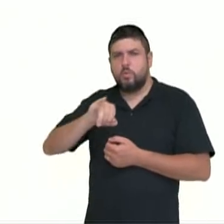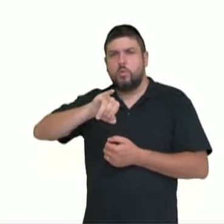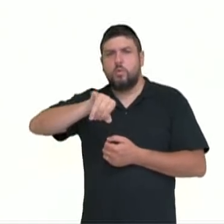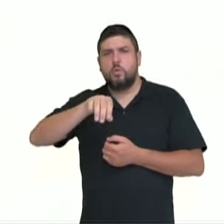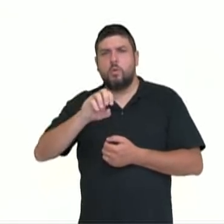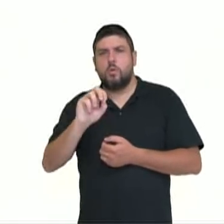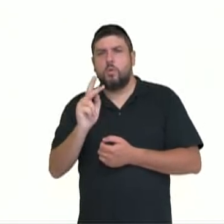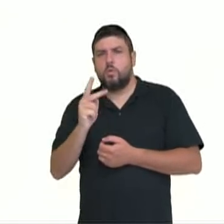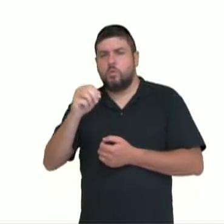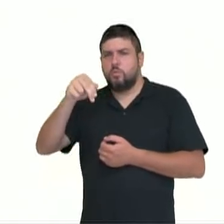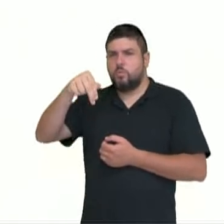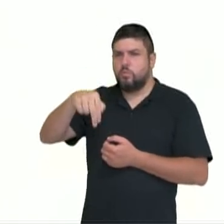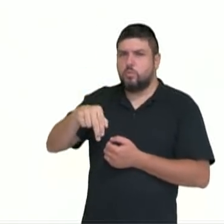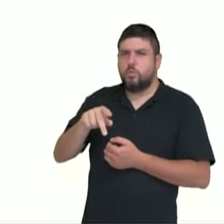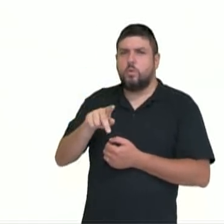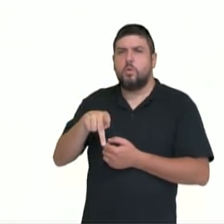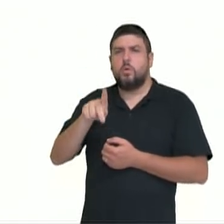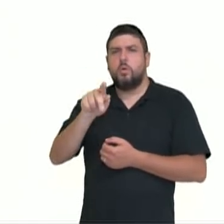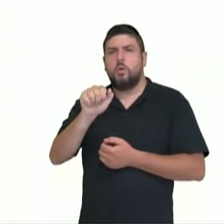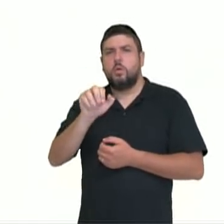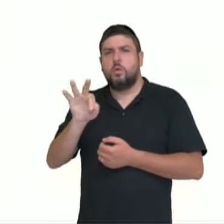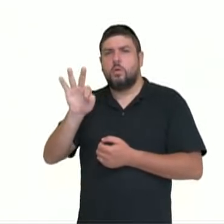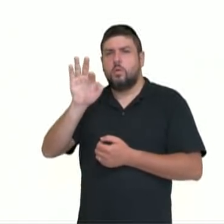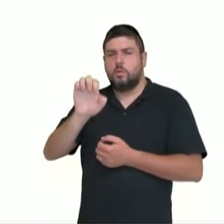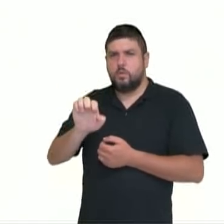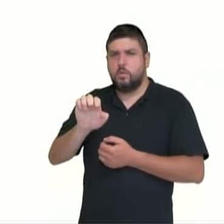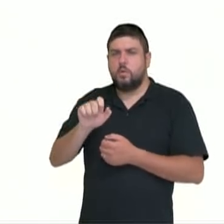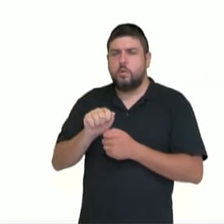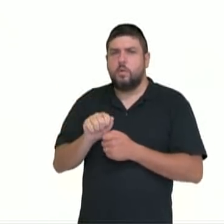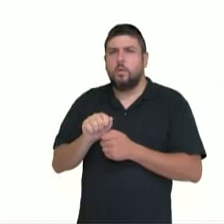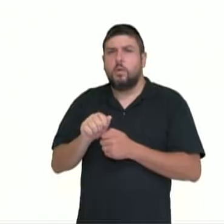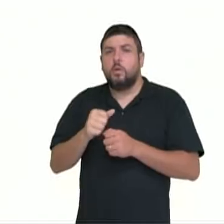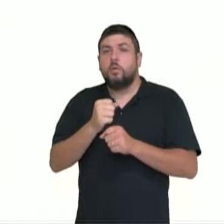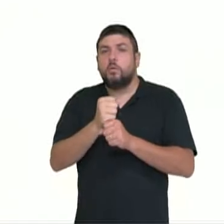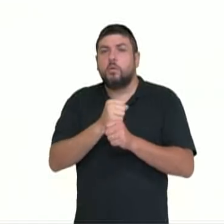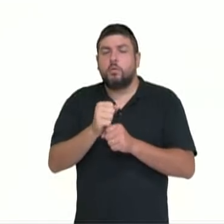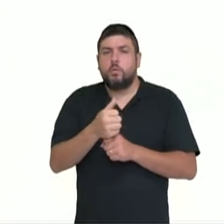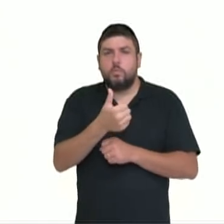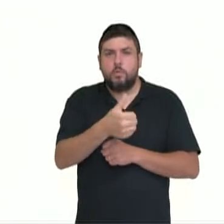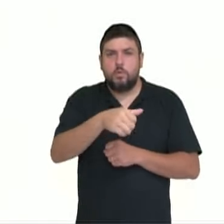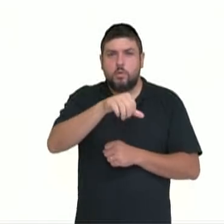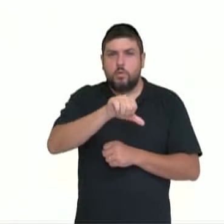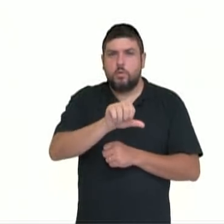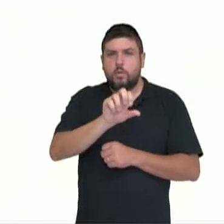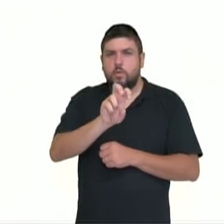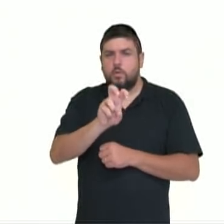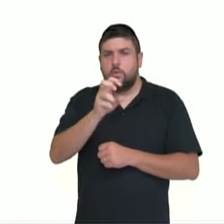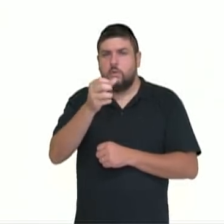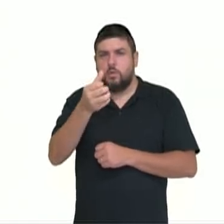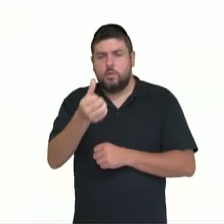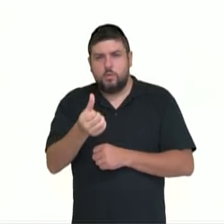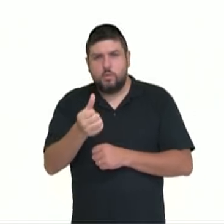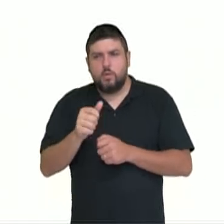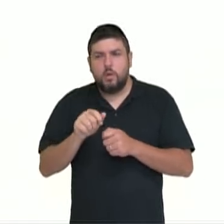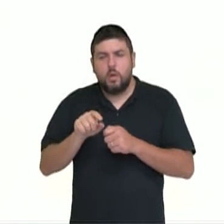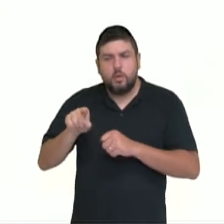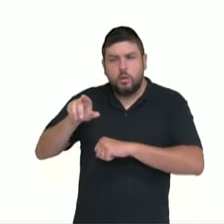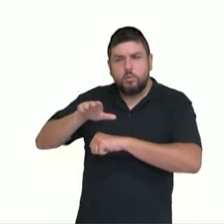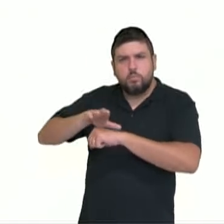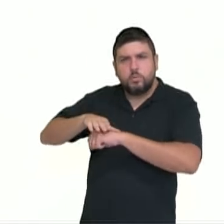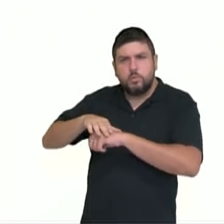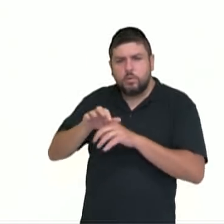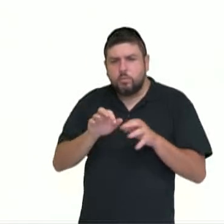1956, se eu não me engano, ele fez uma composição e se apresentou em público. Então, como que foi